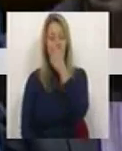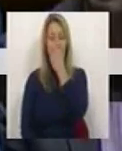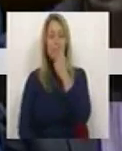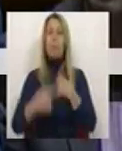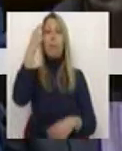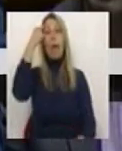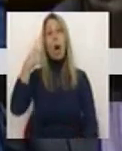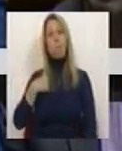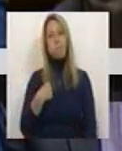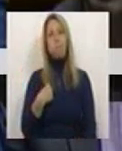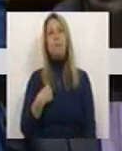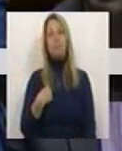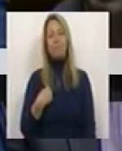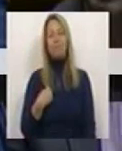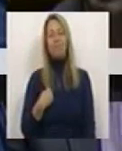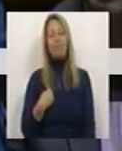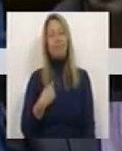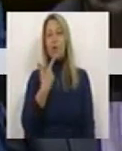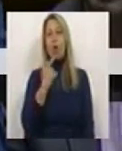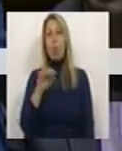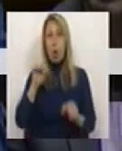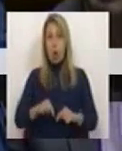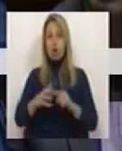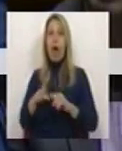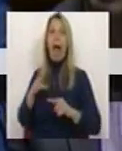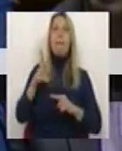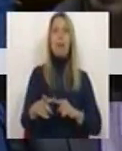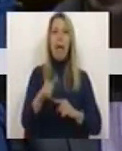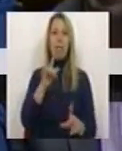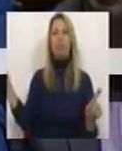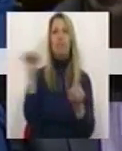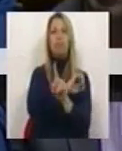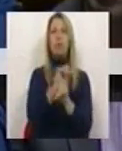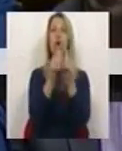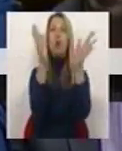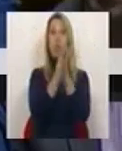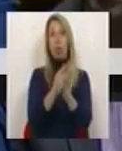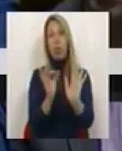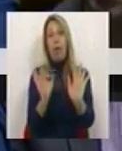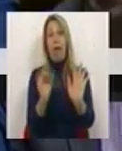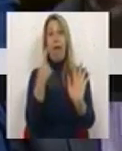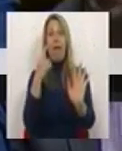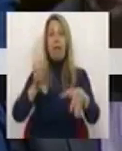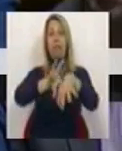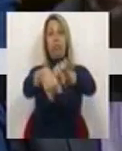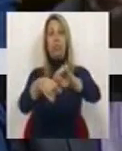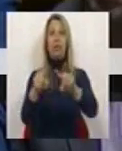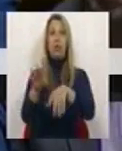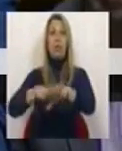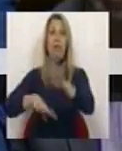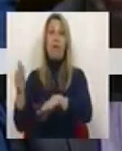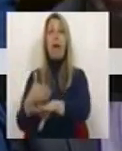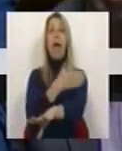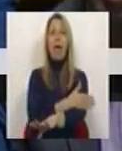Bem sei que não se pode, de um dia para o outro, apagar tudo o que foi a destruição feita, mas é preciso dizer também que